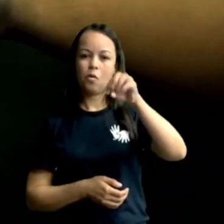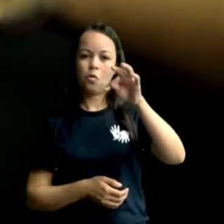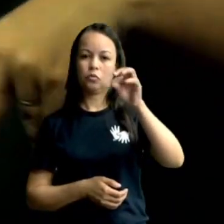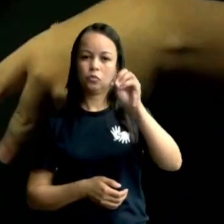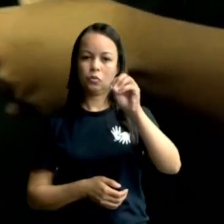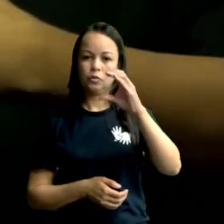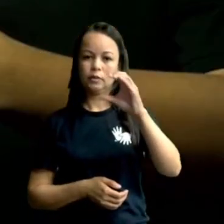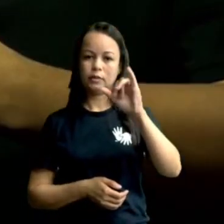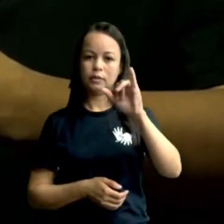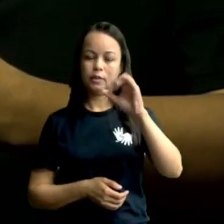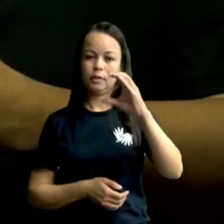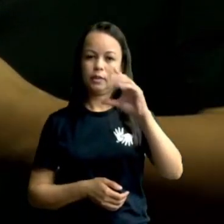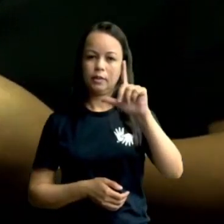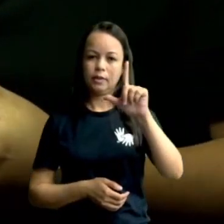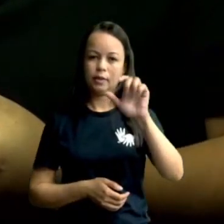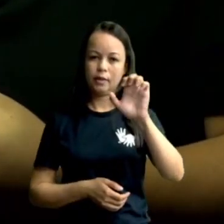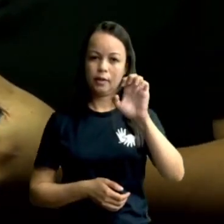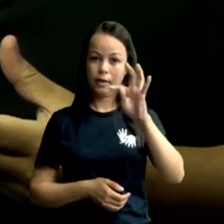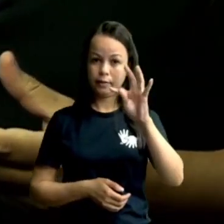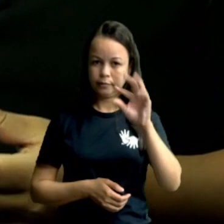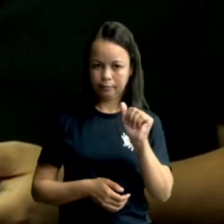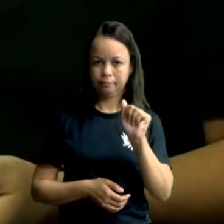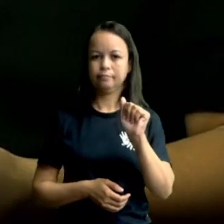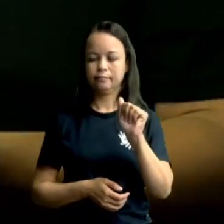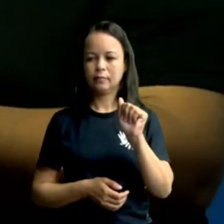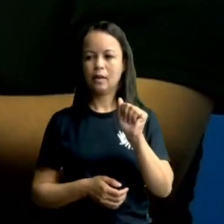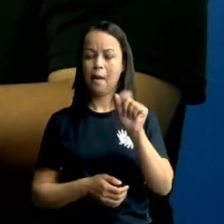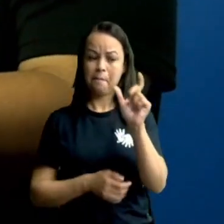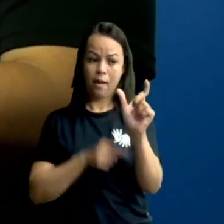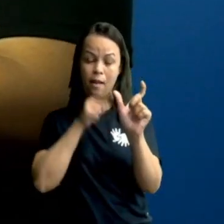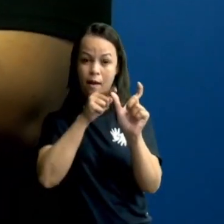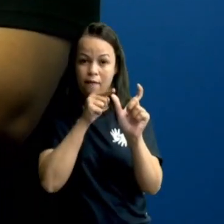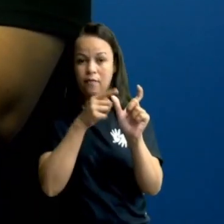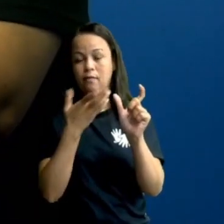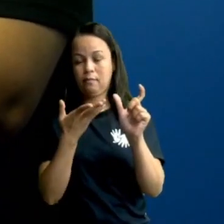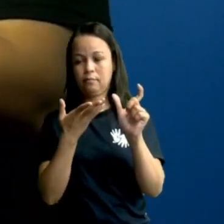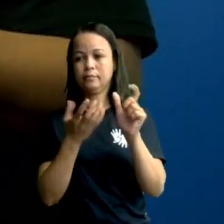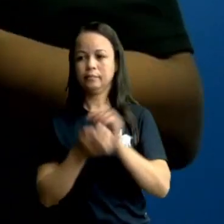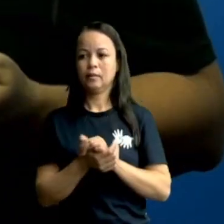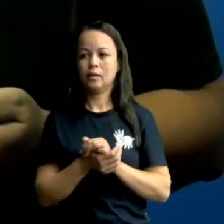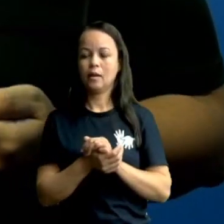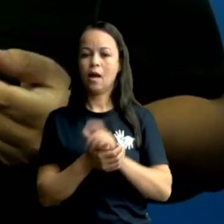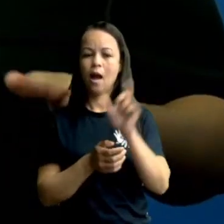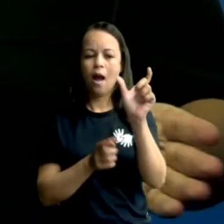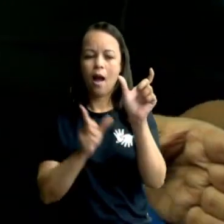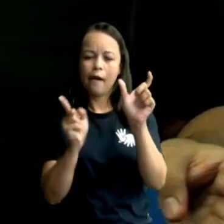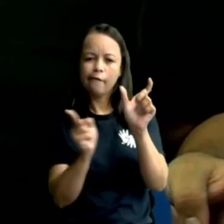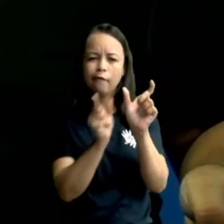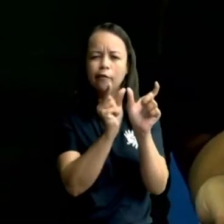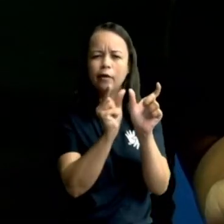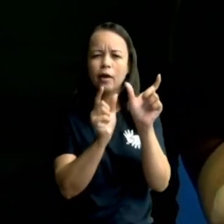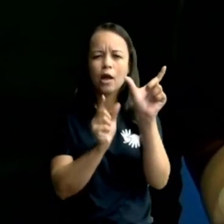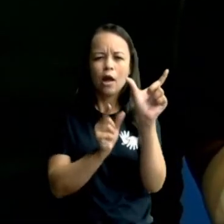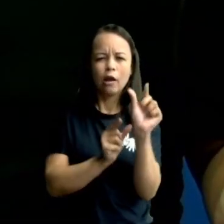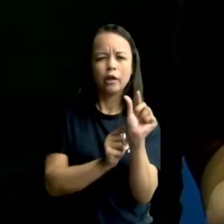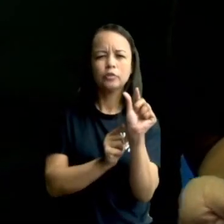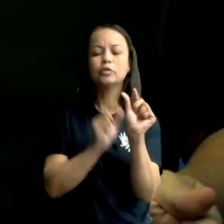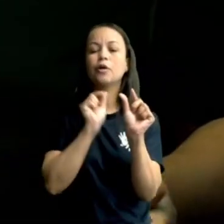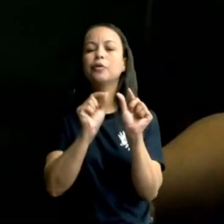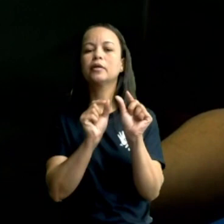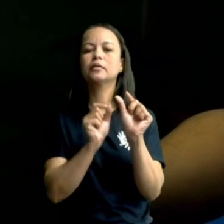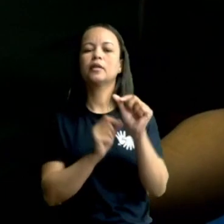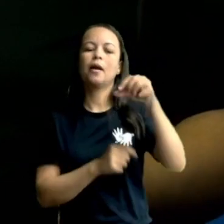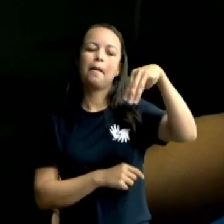Motocicleta, né? É a palavra, né? Motocicleta. Ou seja, a redução seria moto.